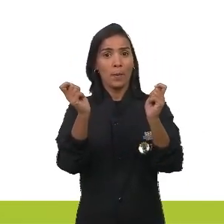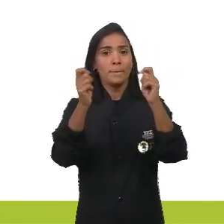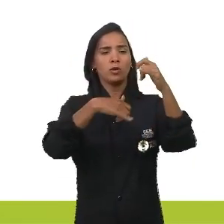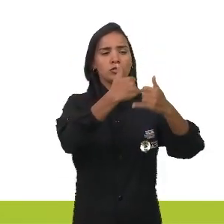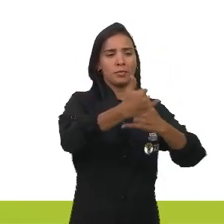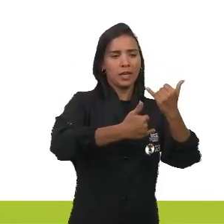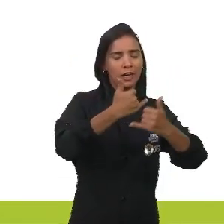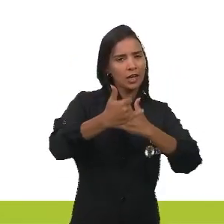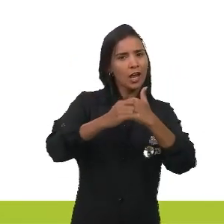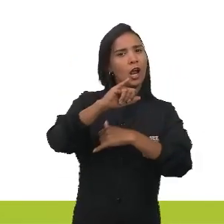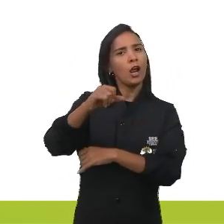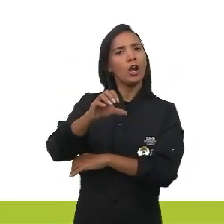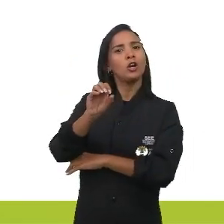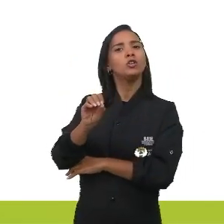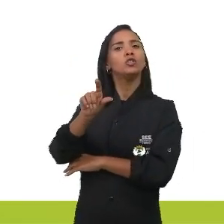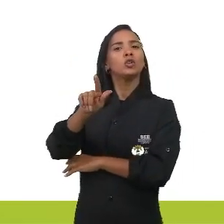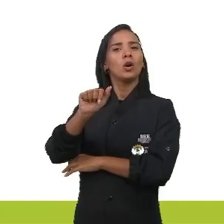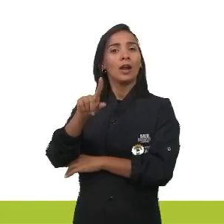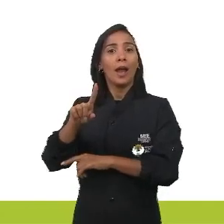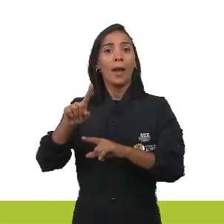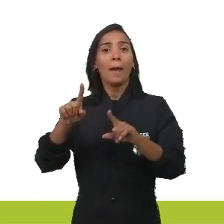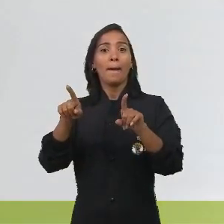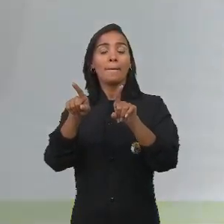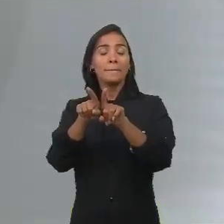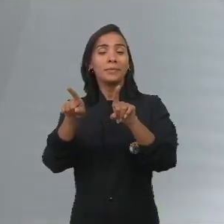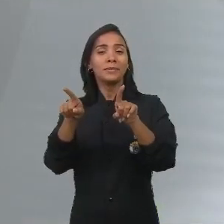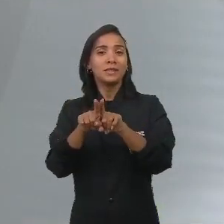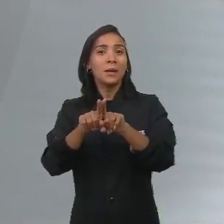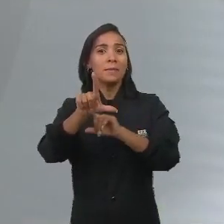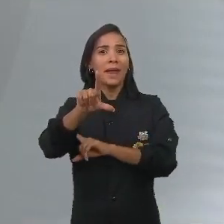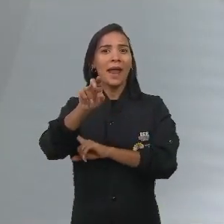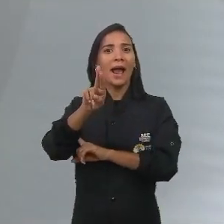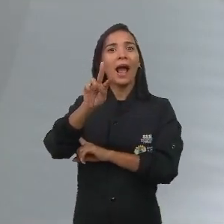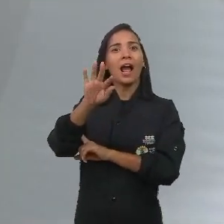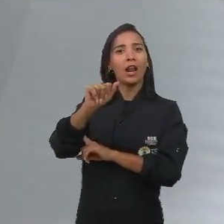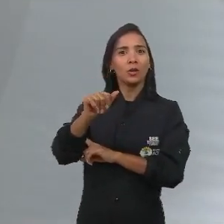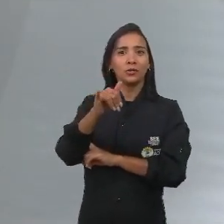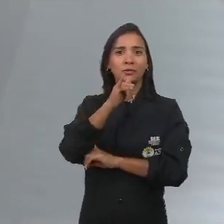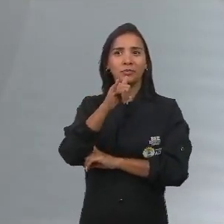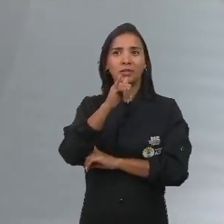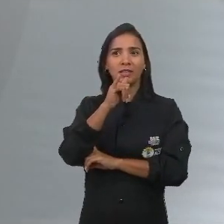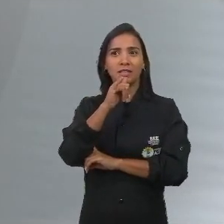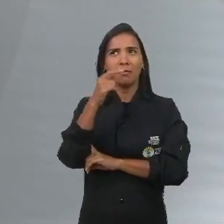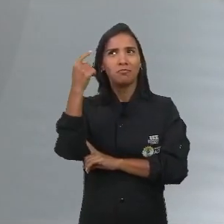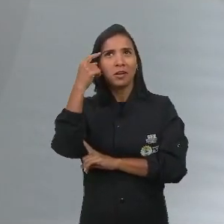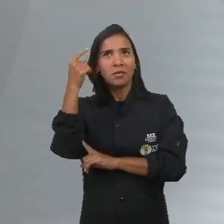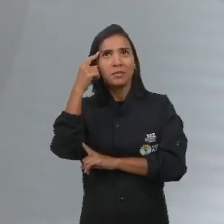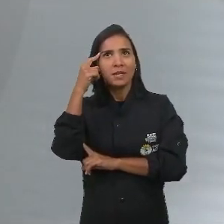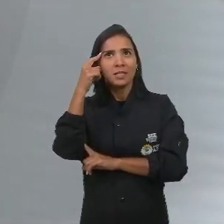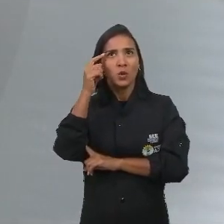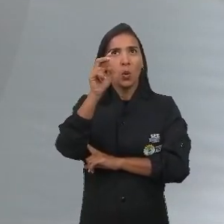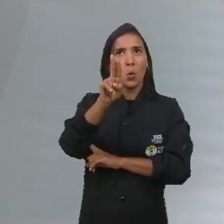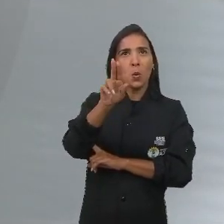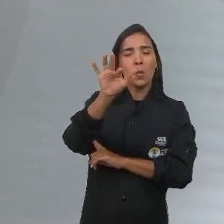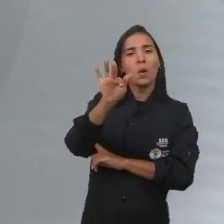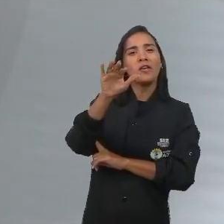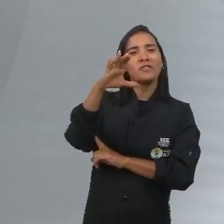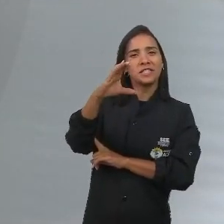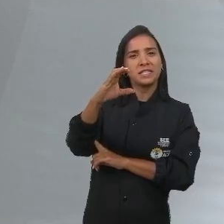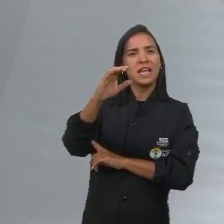como uma prática as lutas e a luta a gente deve estar pensando no faixa de um pau de p não aqui o aspecto da